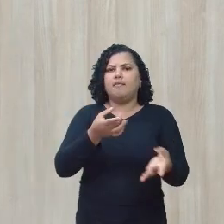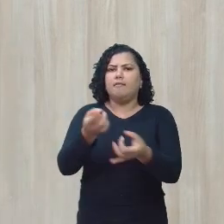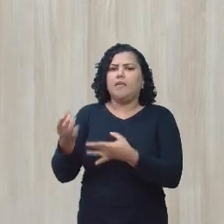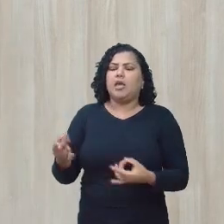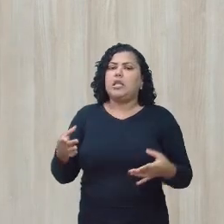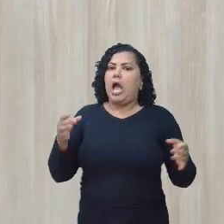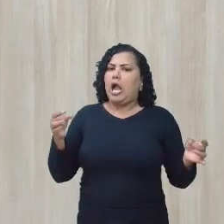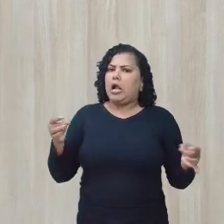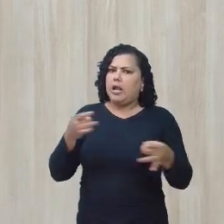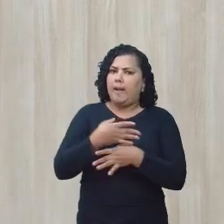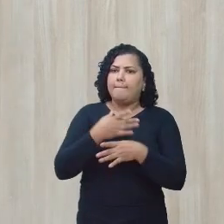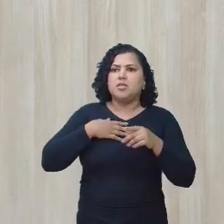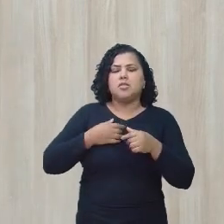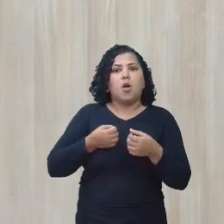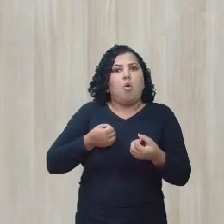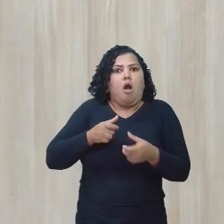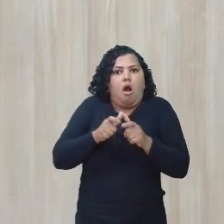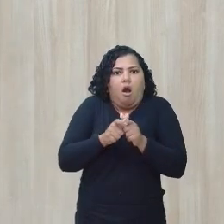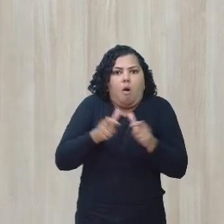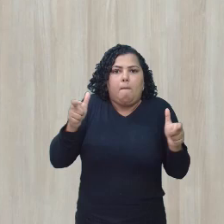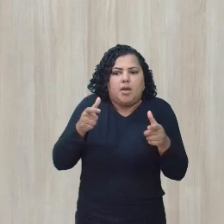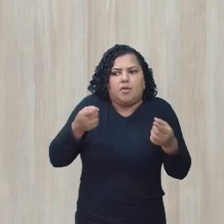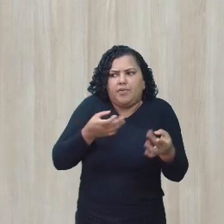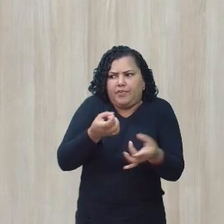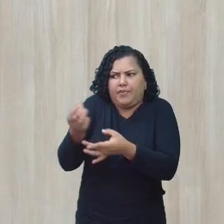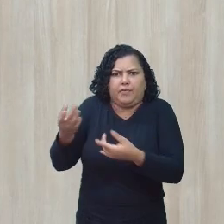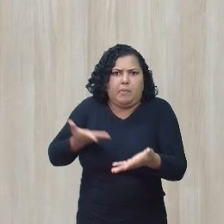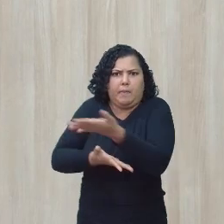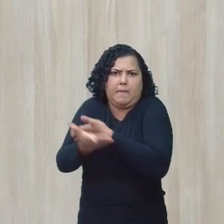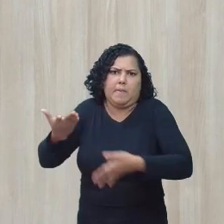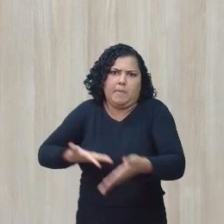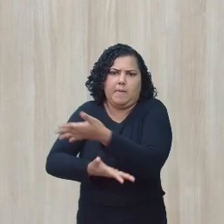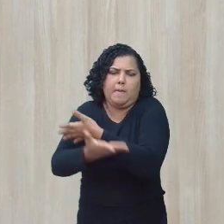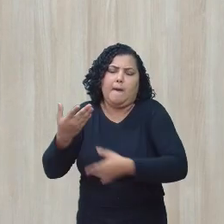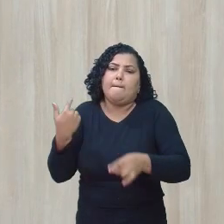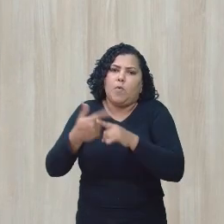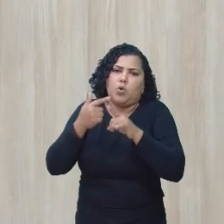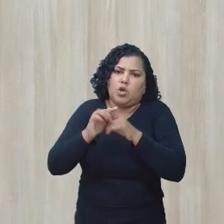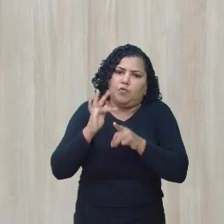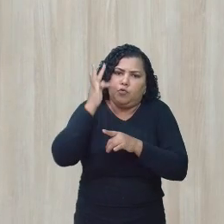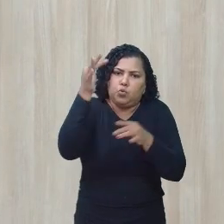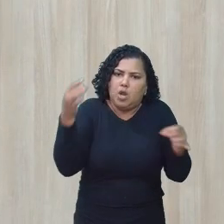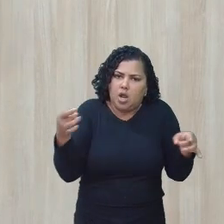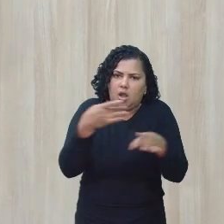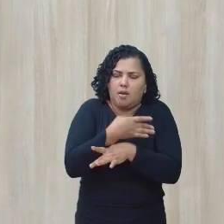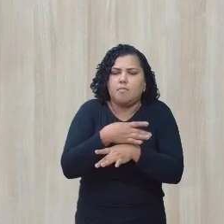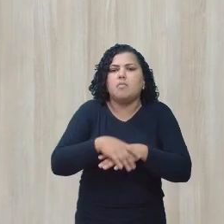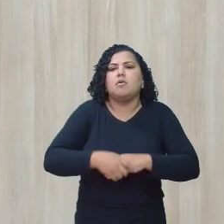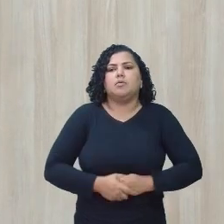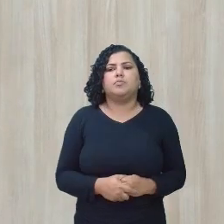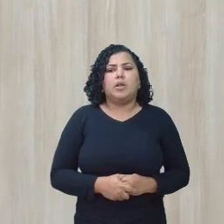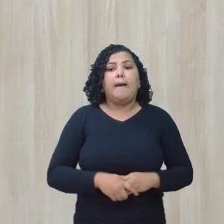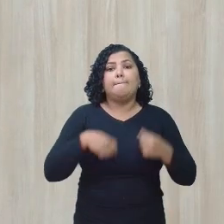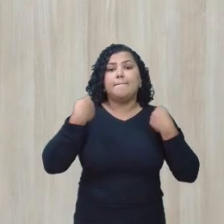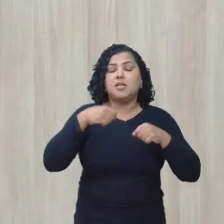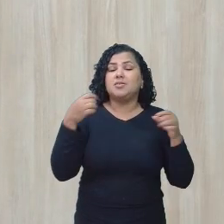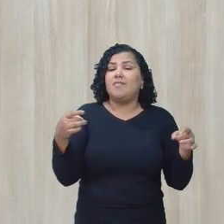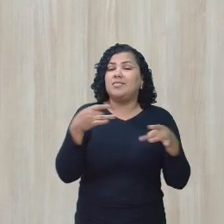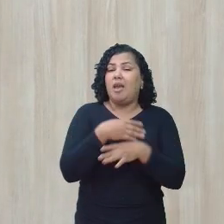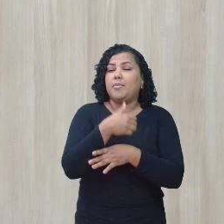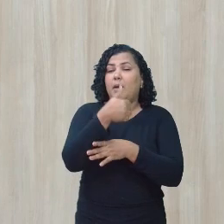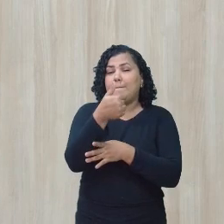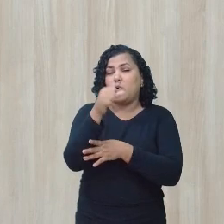aumento na intensidade mesmo dessa comercialização, e que deveria acabar em 1831, mas quando